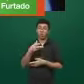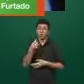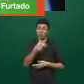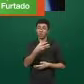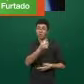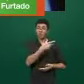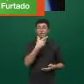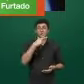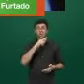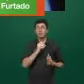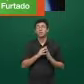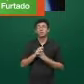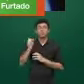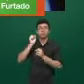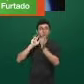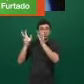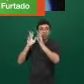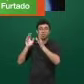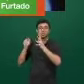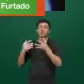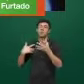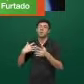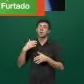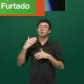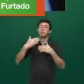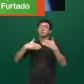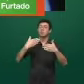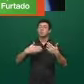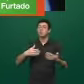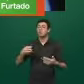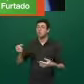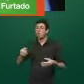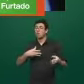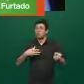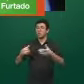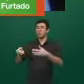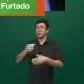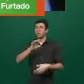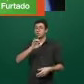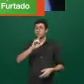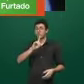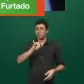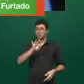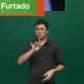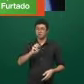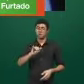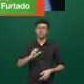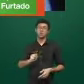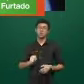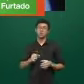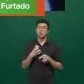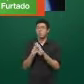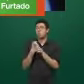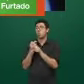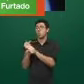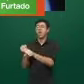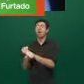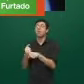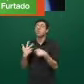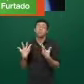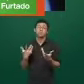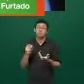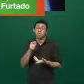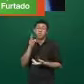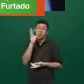também volte-se a ter novos editais. Eu acho que é muito importante. Os resultados estão aí para o Brasil ver, né? Certamente